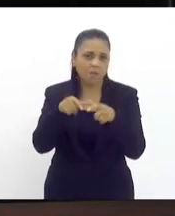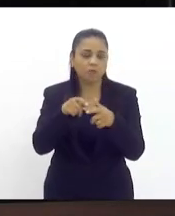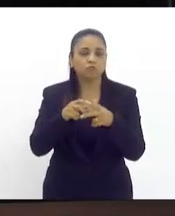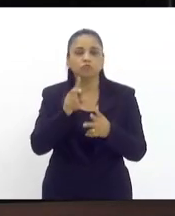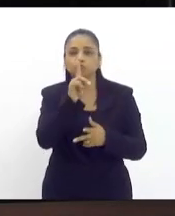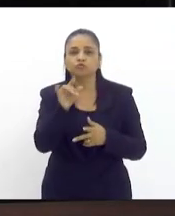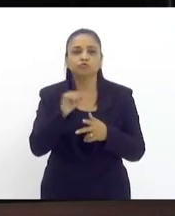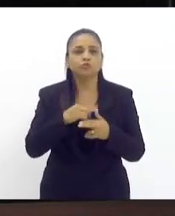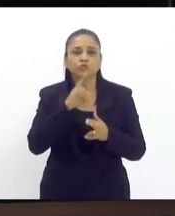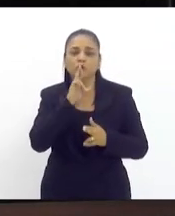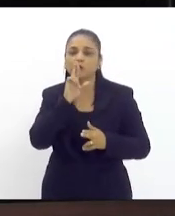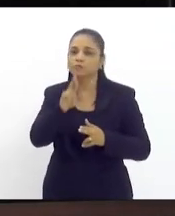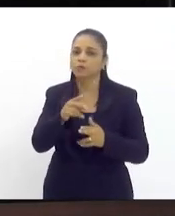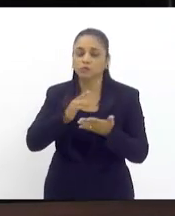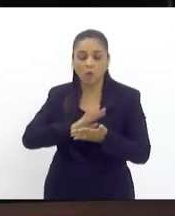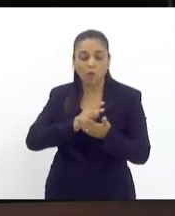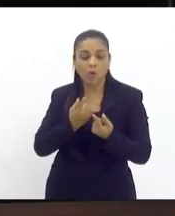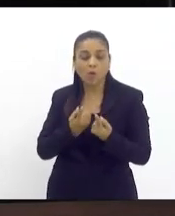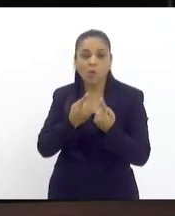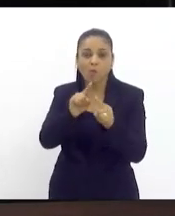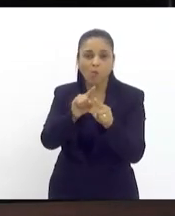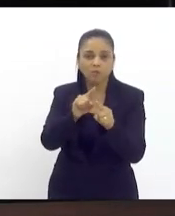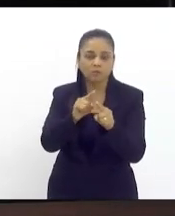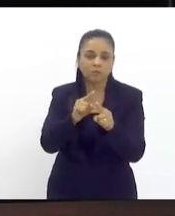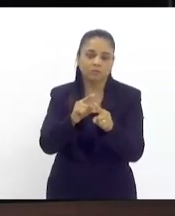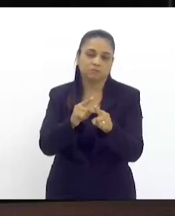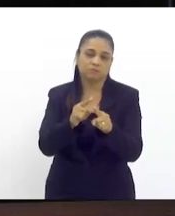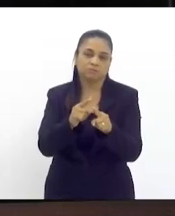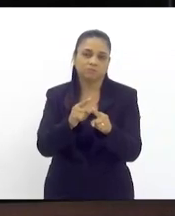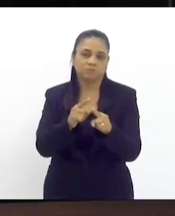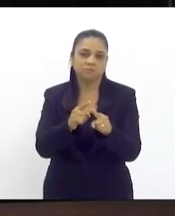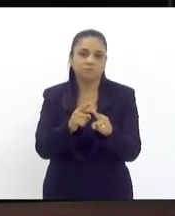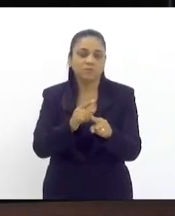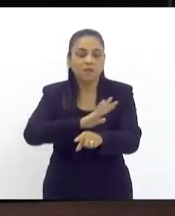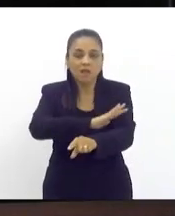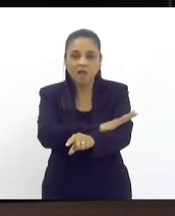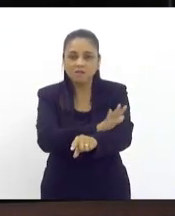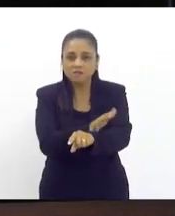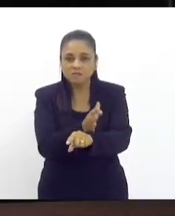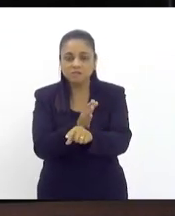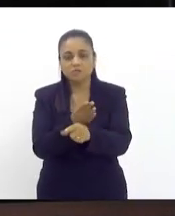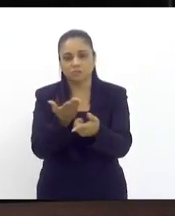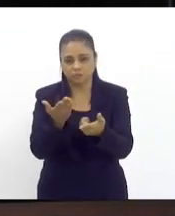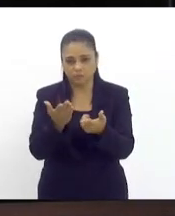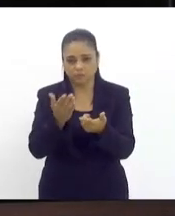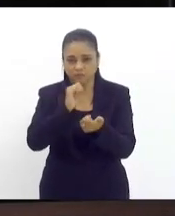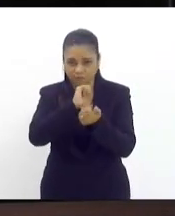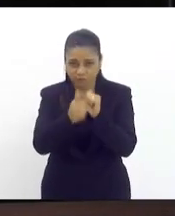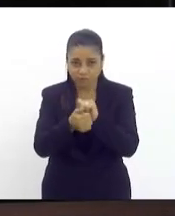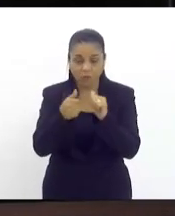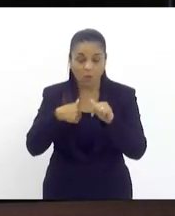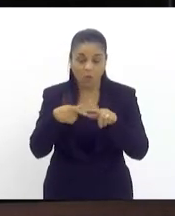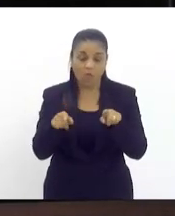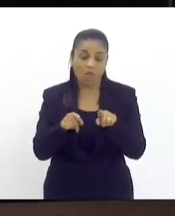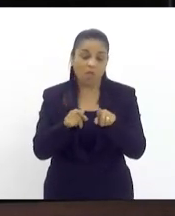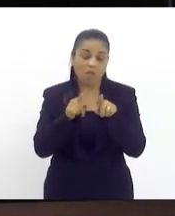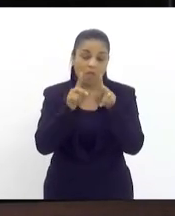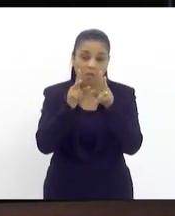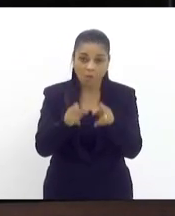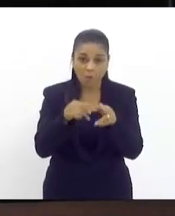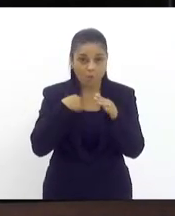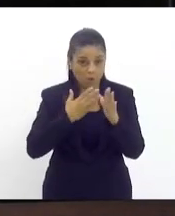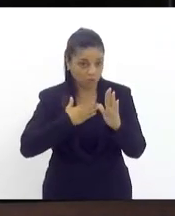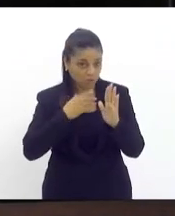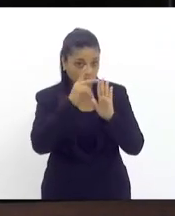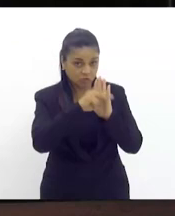de resposta histórica contra o racismo no futebol que é um projeto diferente do projeto que eu estou apresentando o projeto que eu estou apresentando é